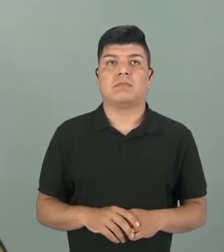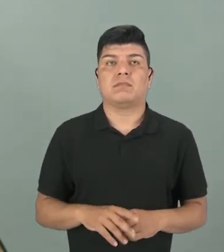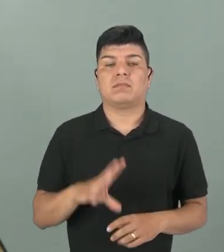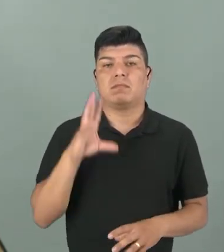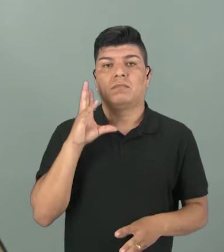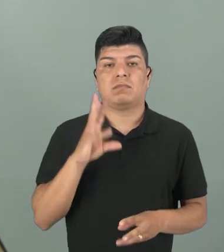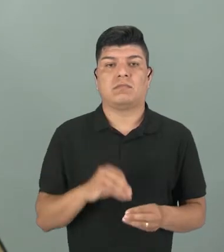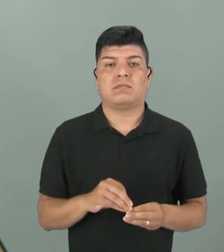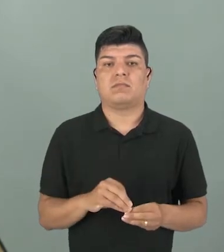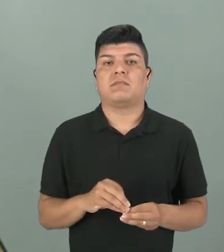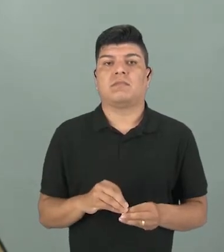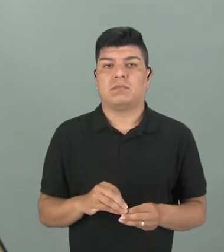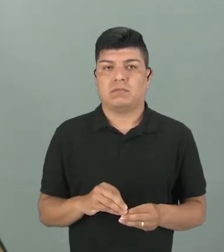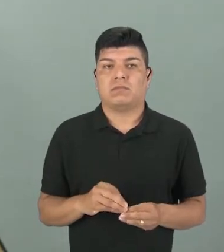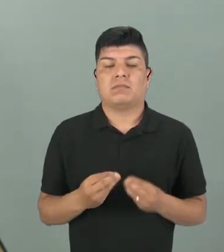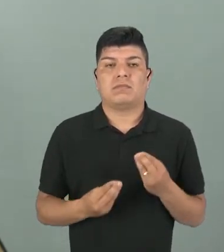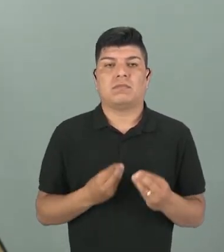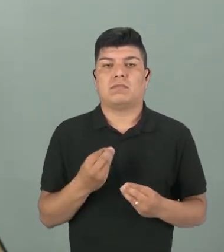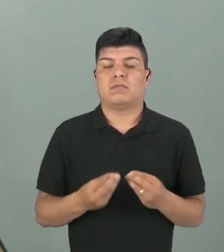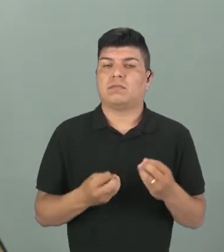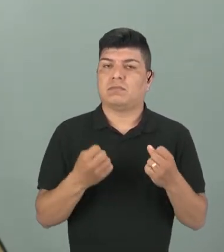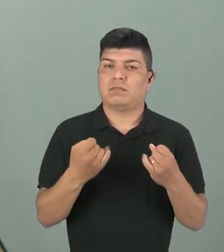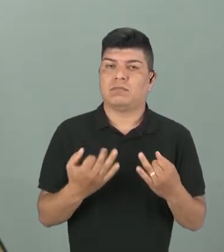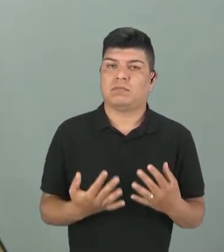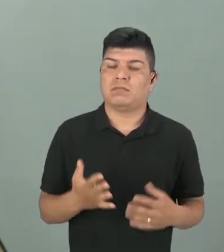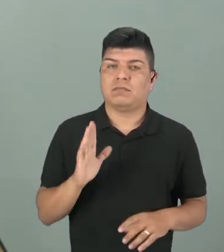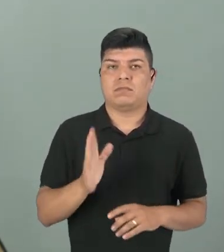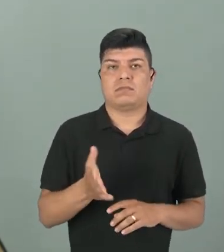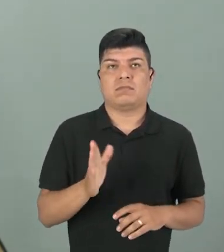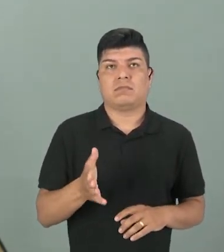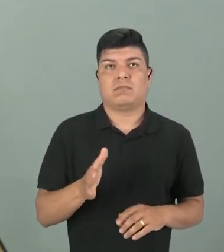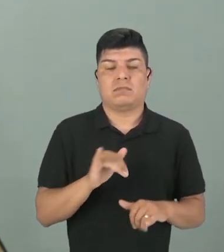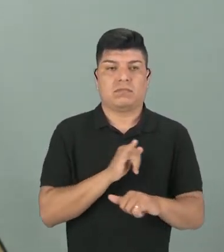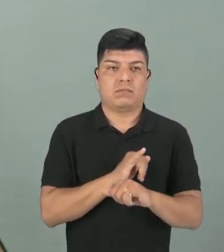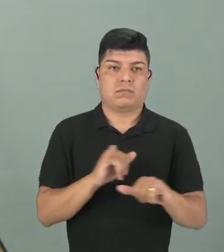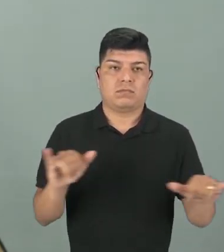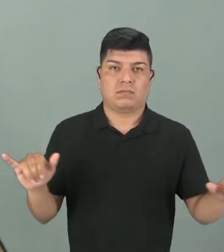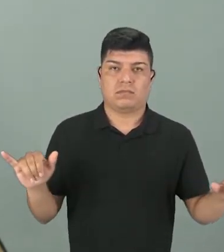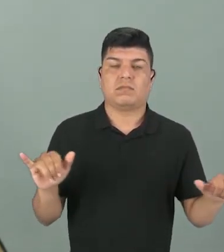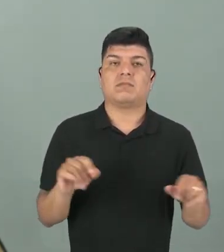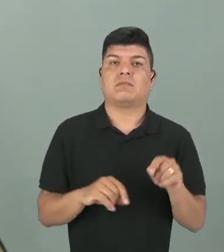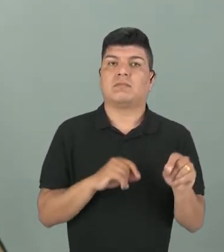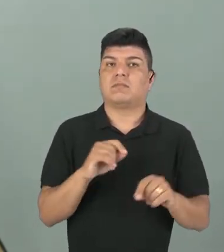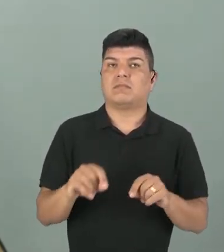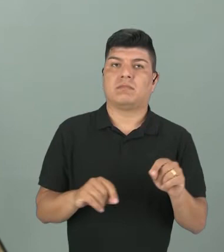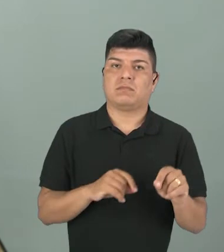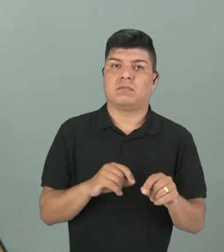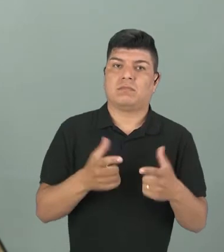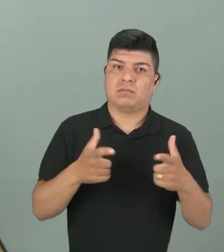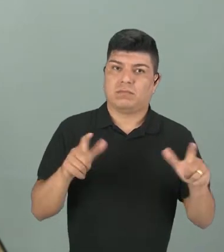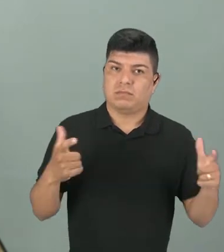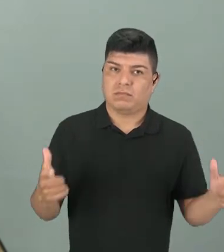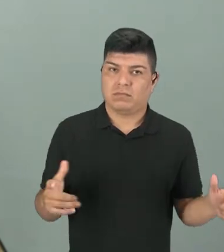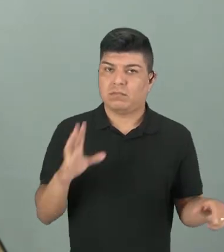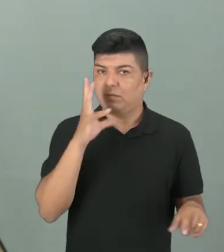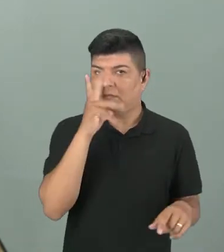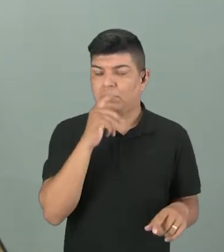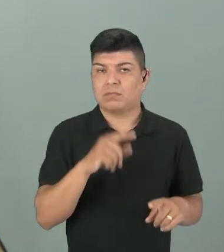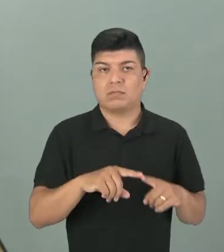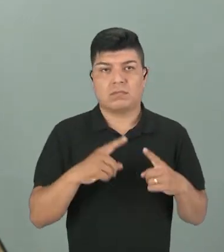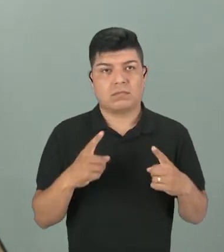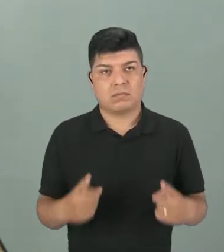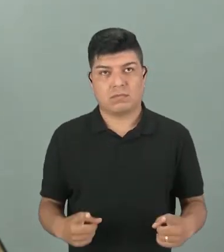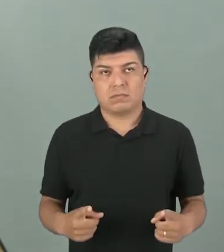gente sabe, como eu já disse para vocês, que essa notícia é uma notícia bastante longa.